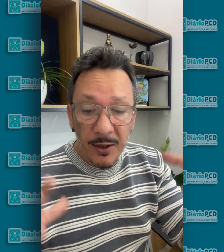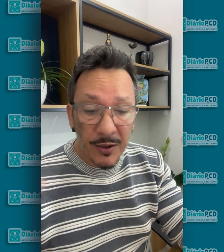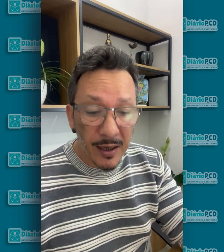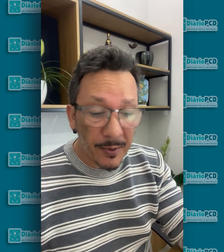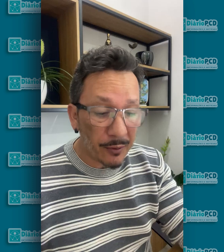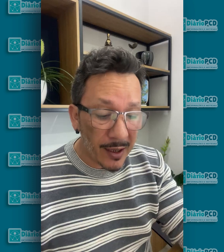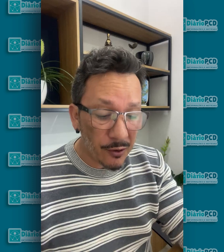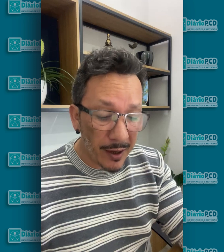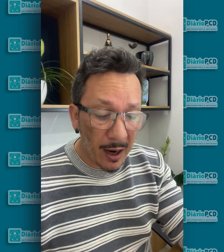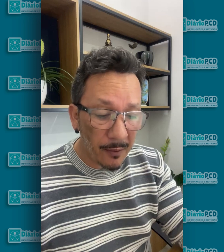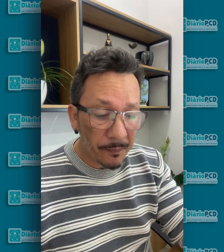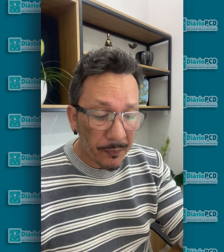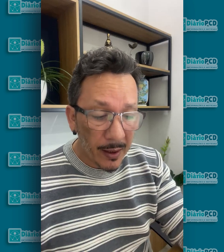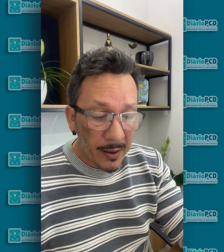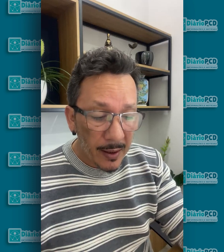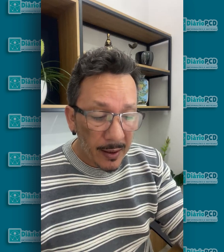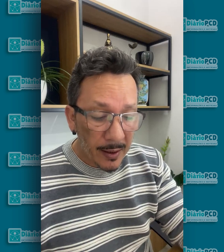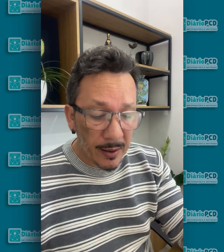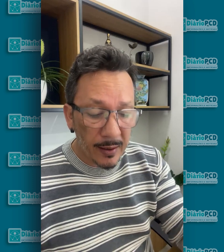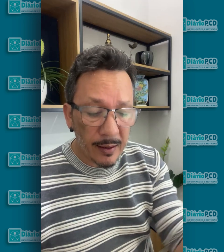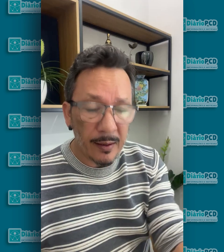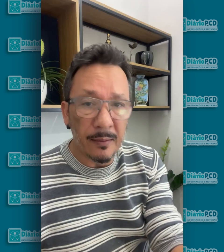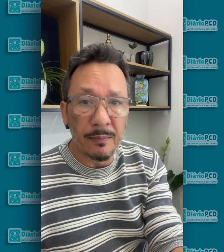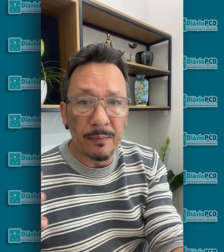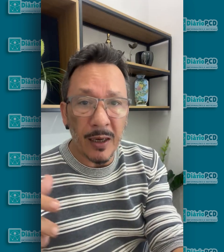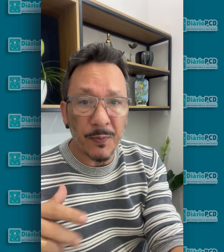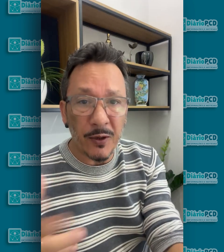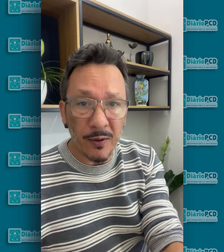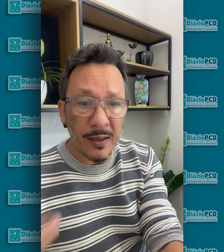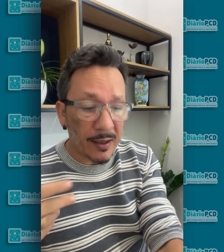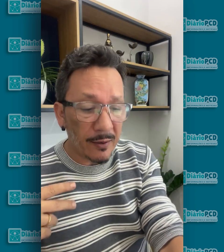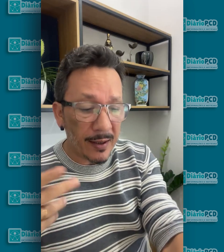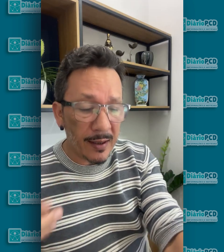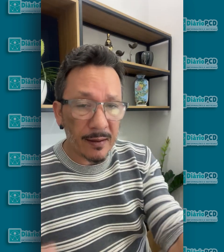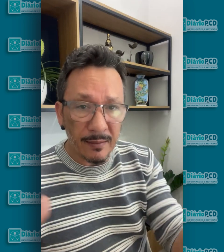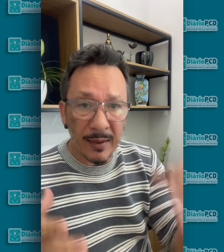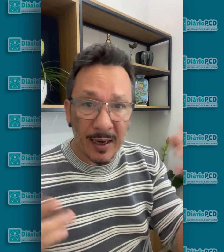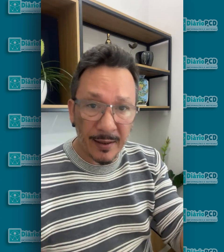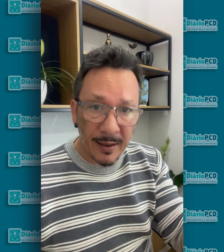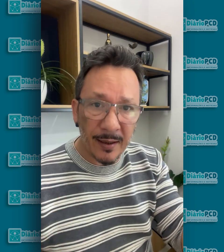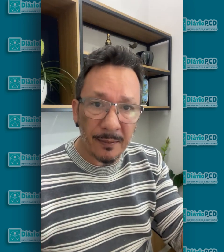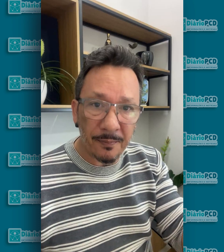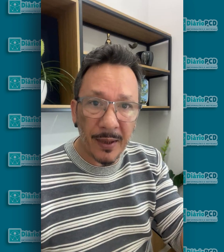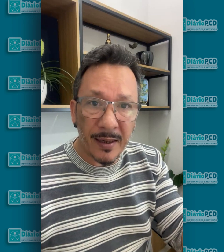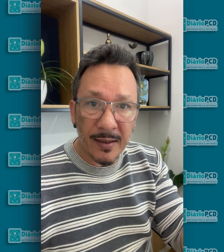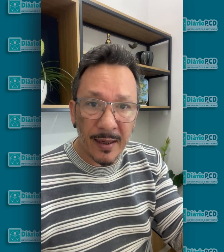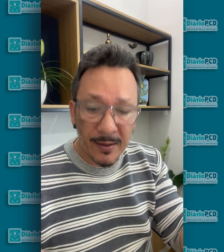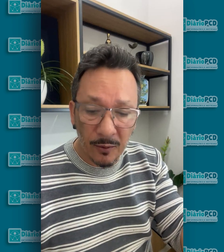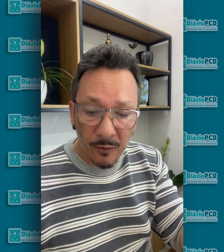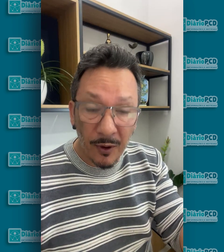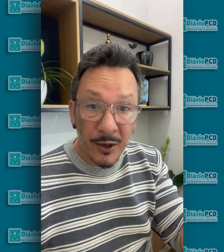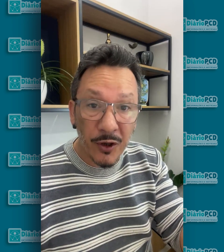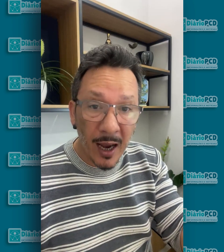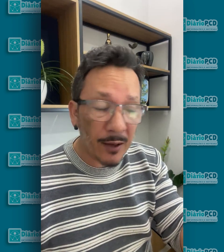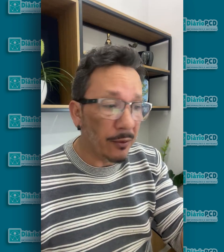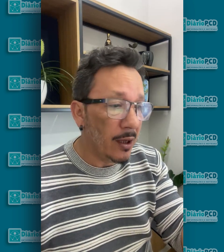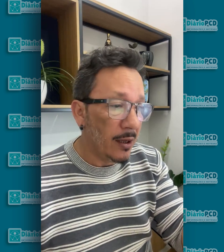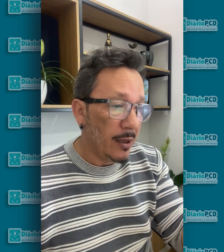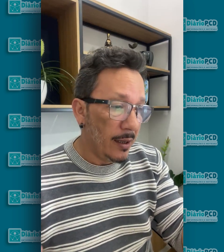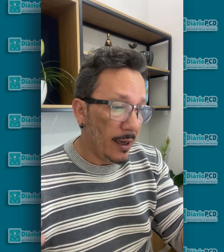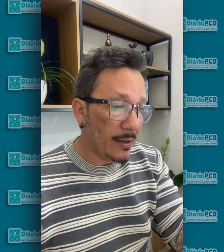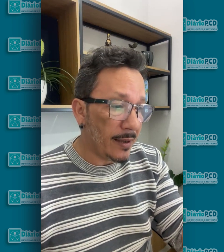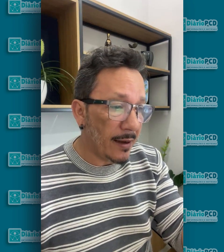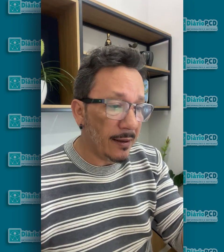importante de âmbito nacional e as pessoas que estão ali na cadeira, pertencentes ao